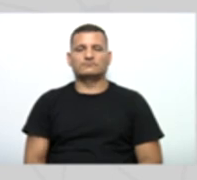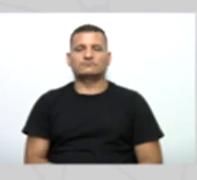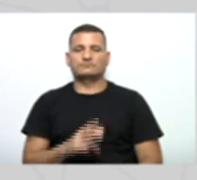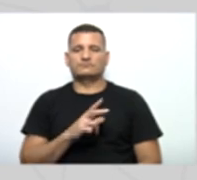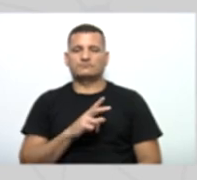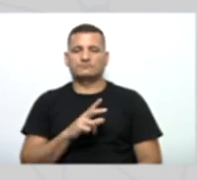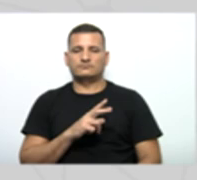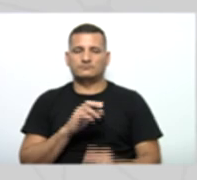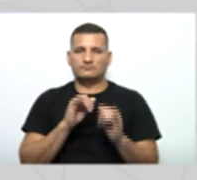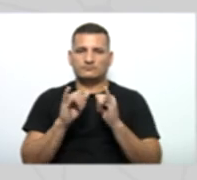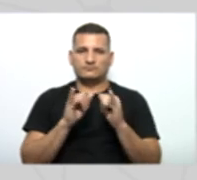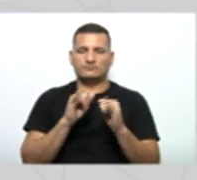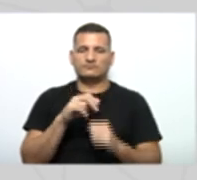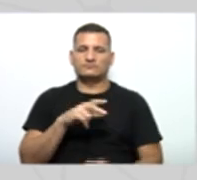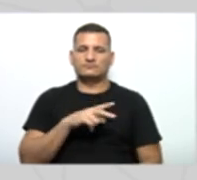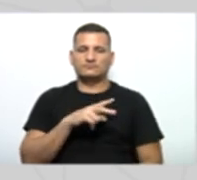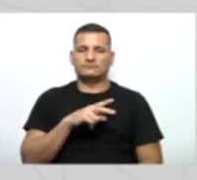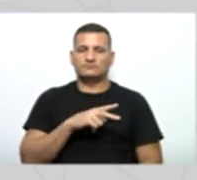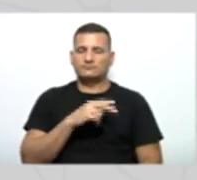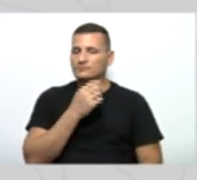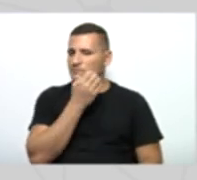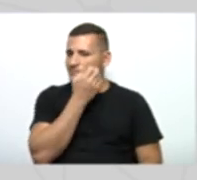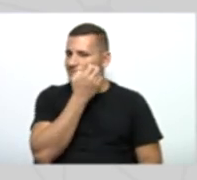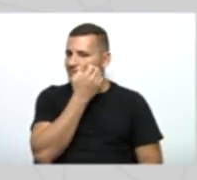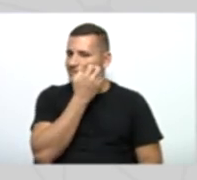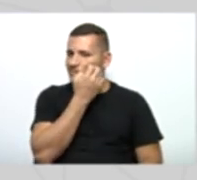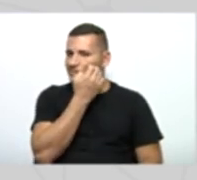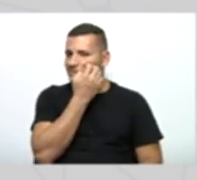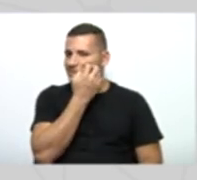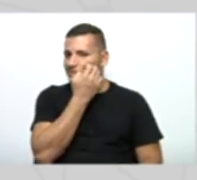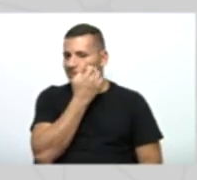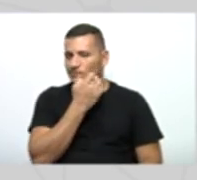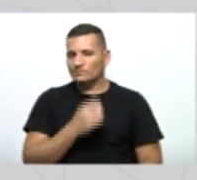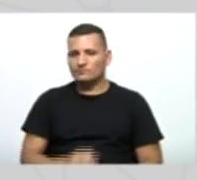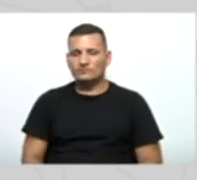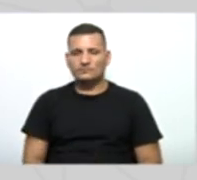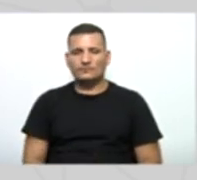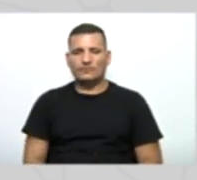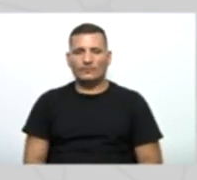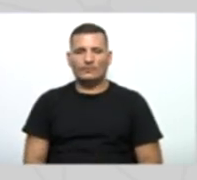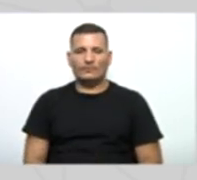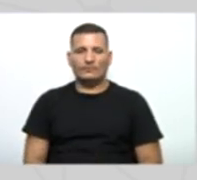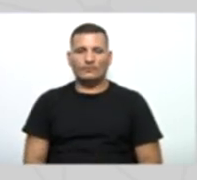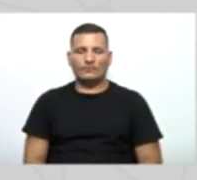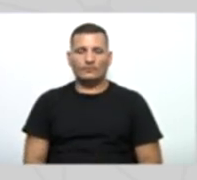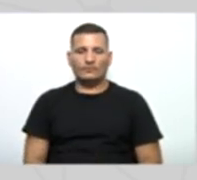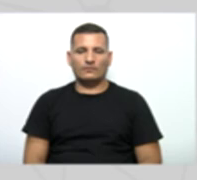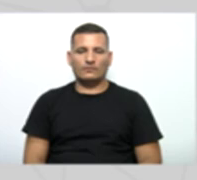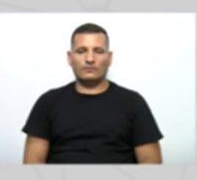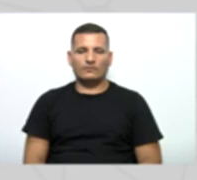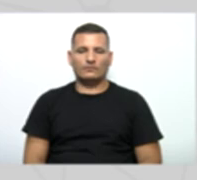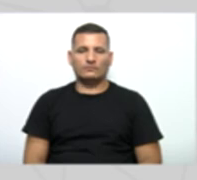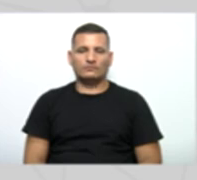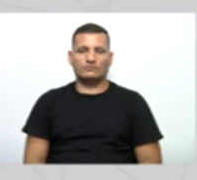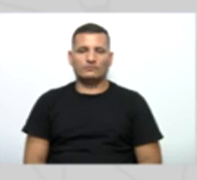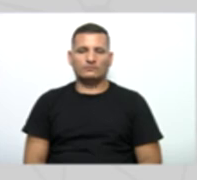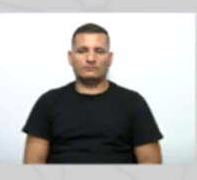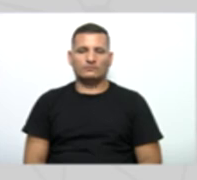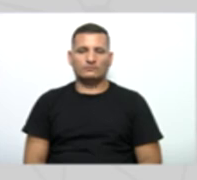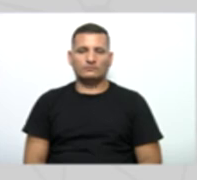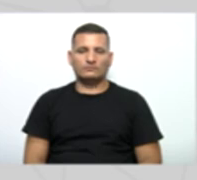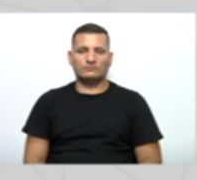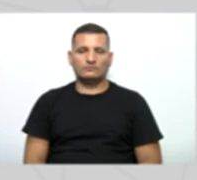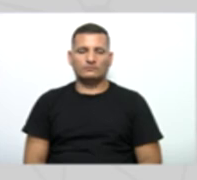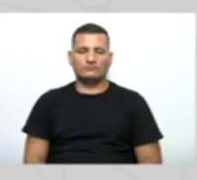privadas. Privadas. Coloca o nosso tracinho Quais são as